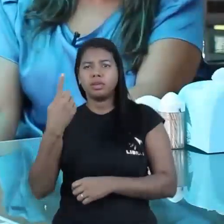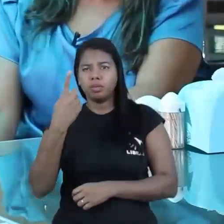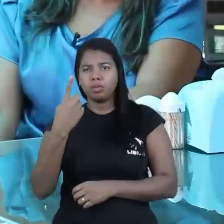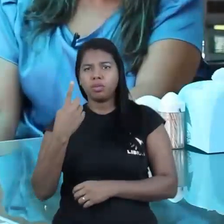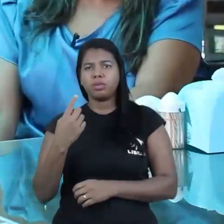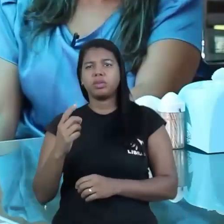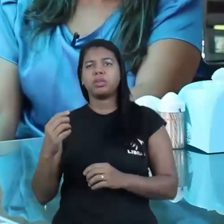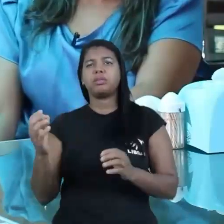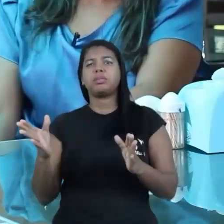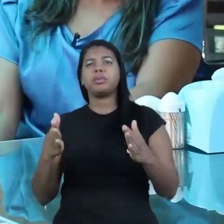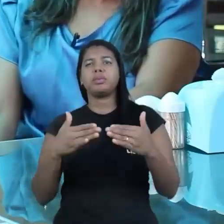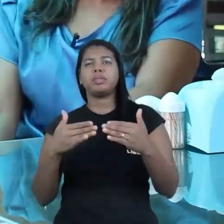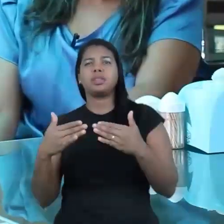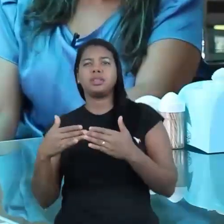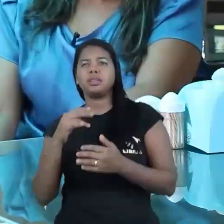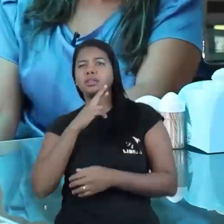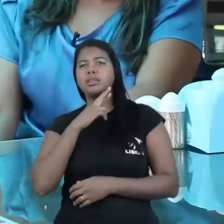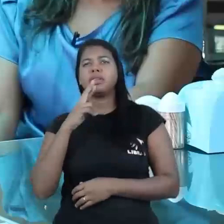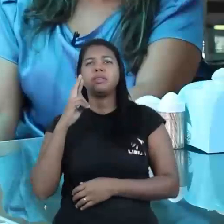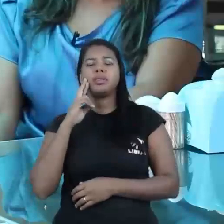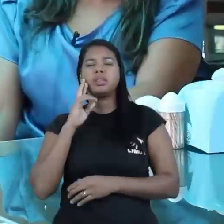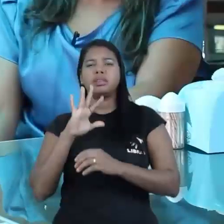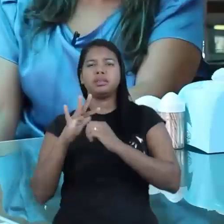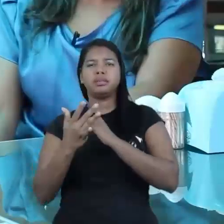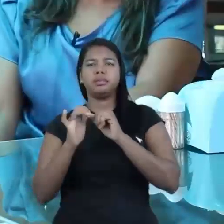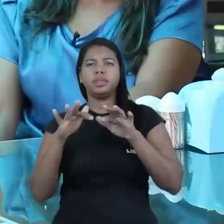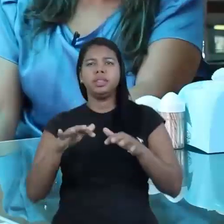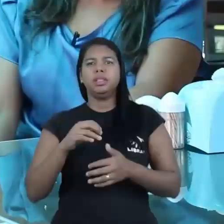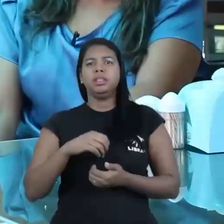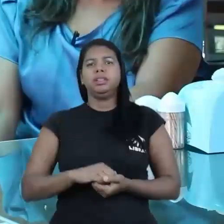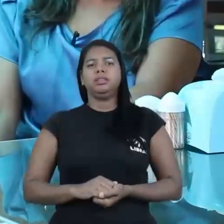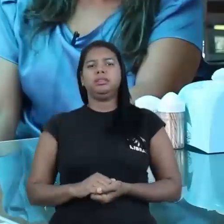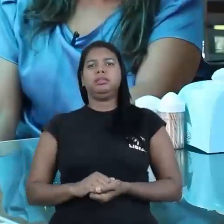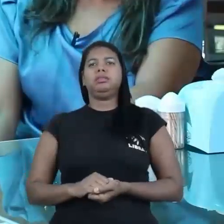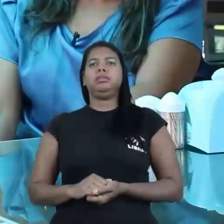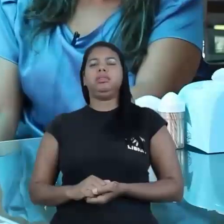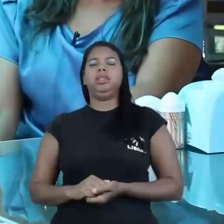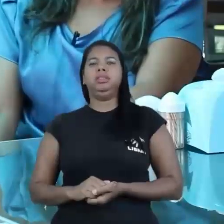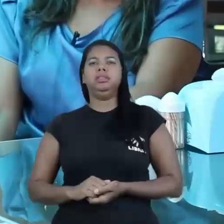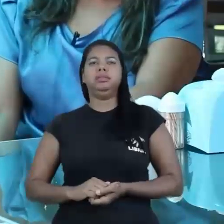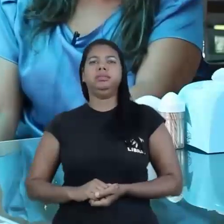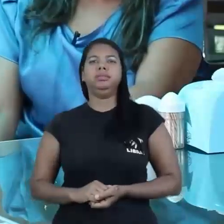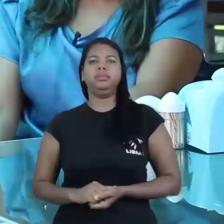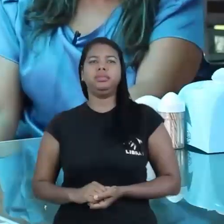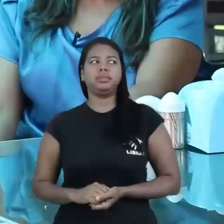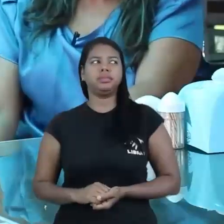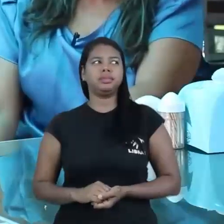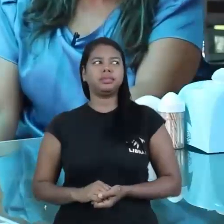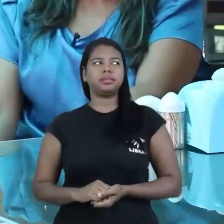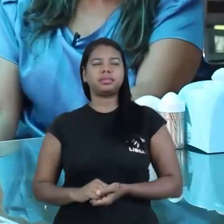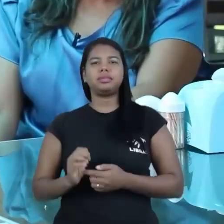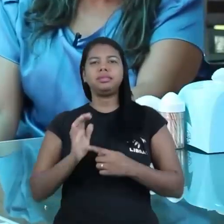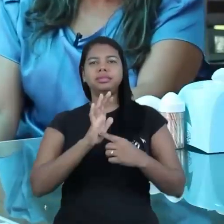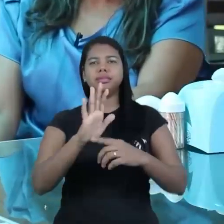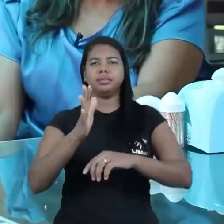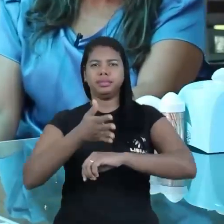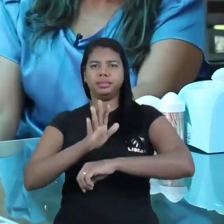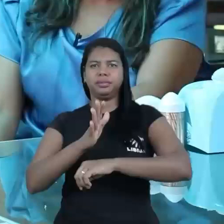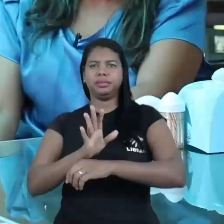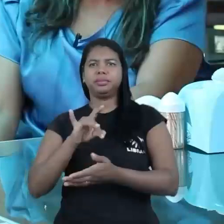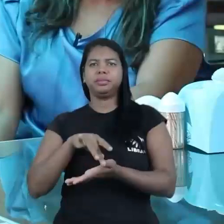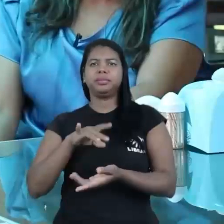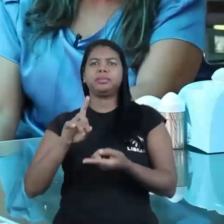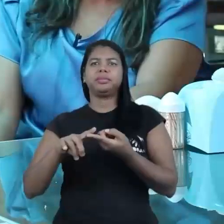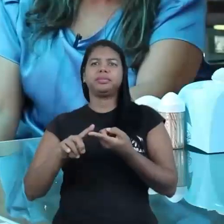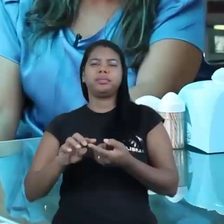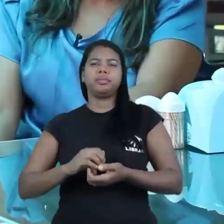mesas. E de onde a gente ia sobreviver? Do delivery. Que a gente já tinha implantado. Foi bem um estágio, né? Isso foi um estágio,